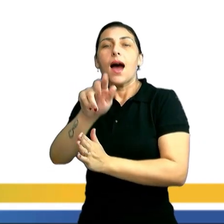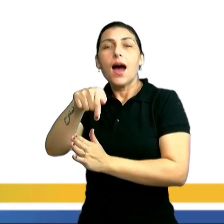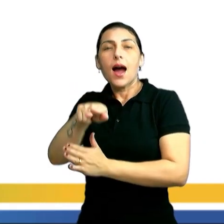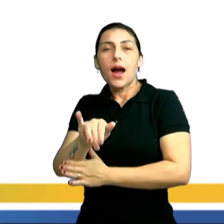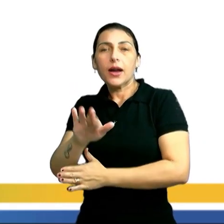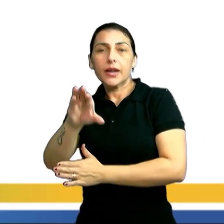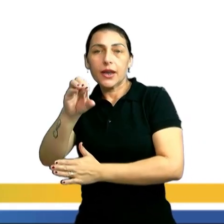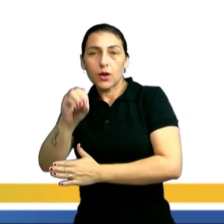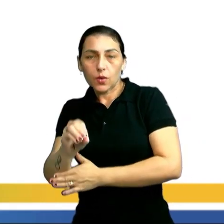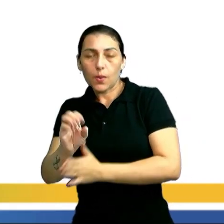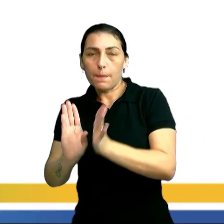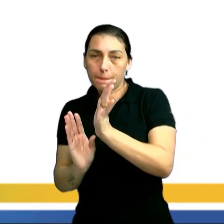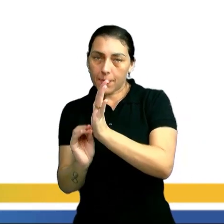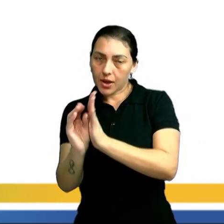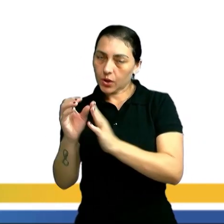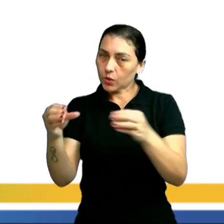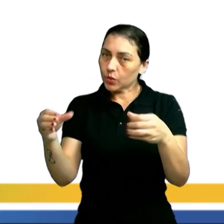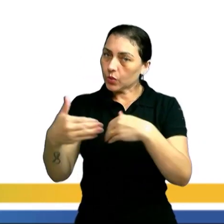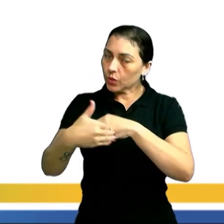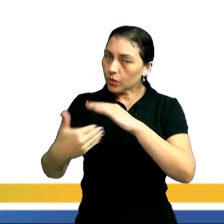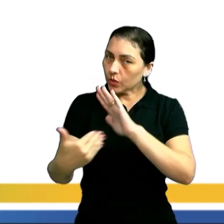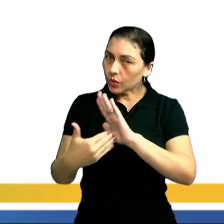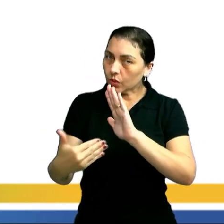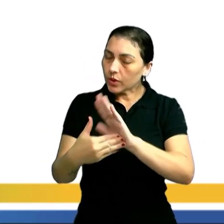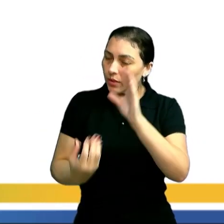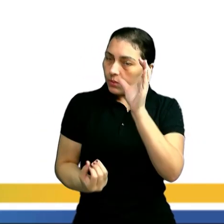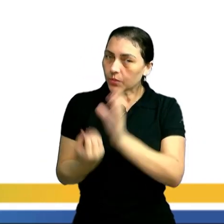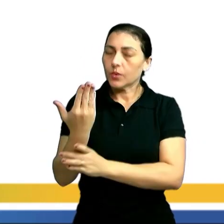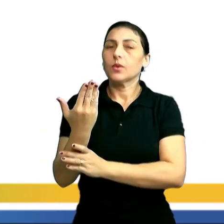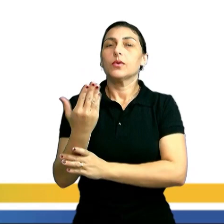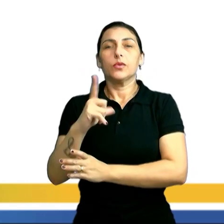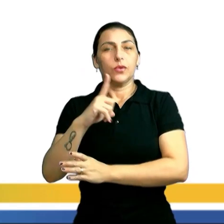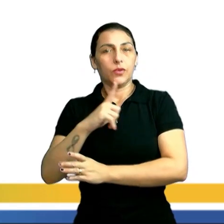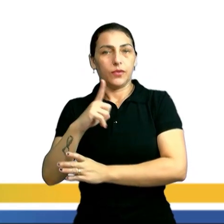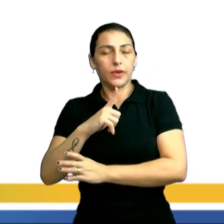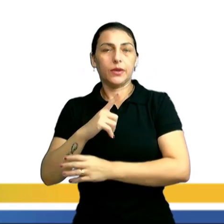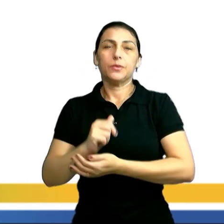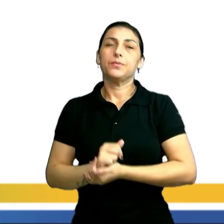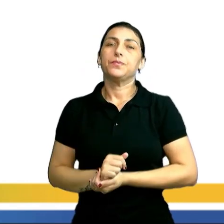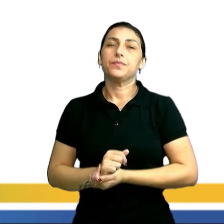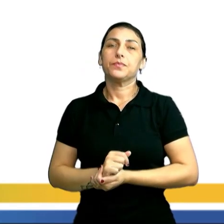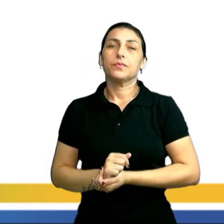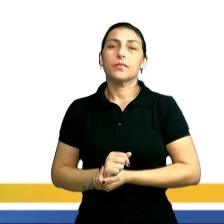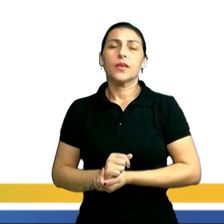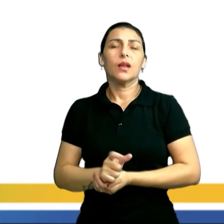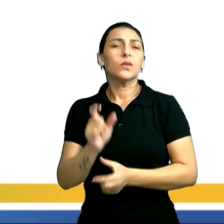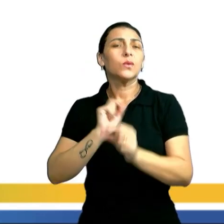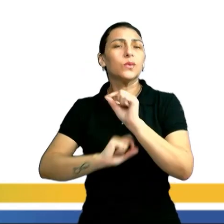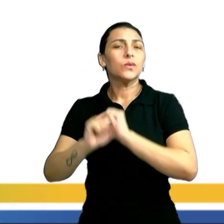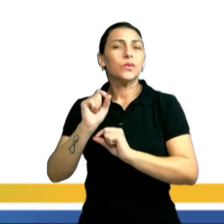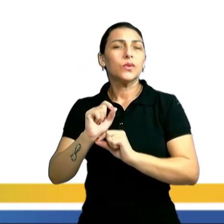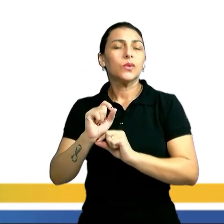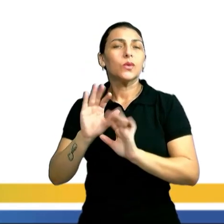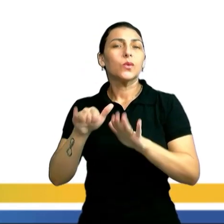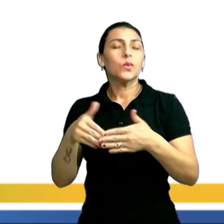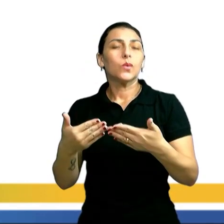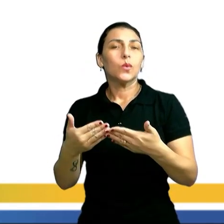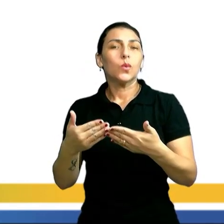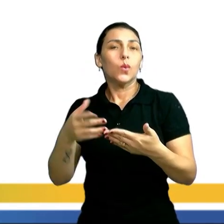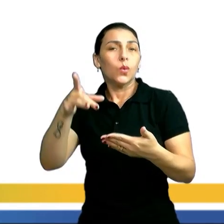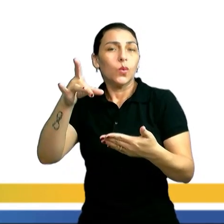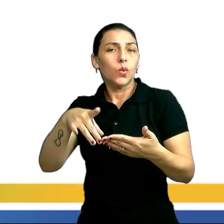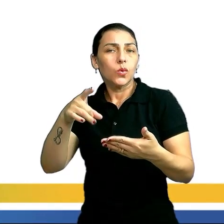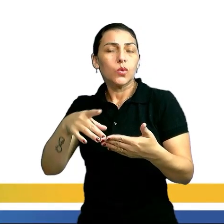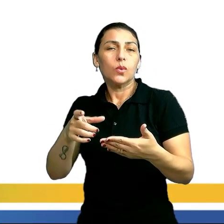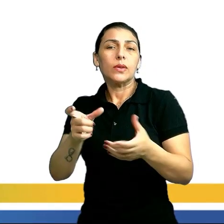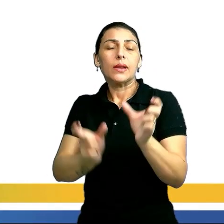dizer, todos vieram dessas origens aí, todos tiveram essa origem. Esse ramo teria sido o do último